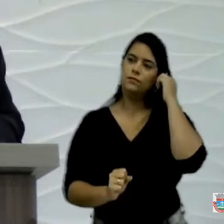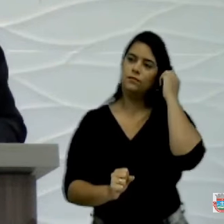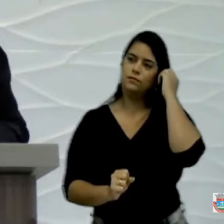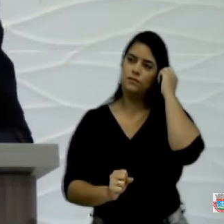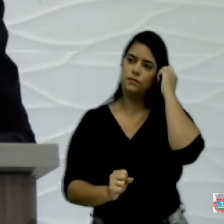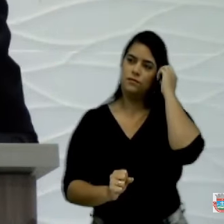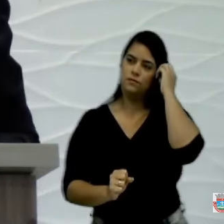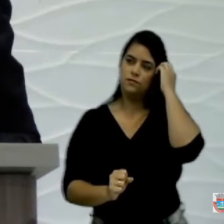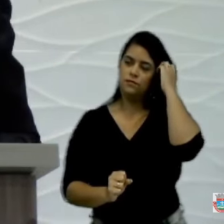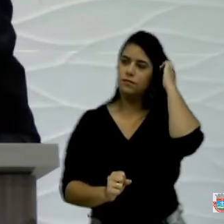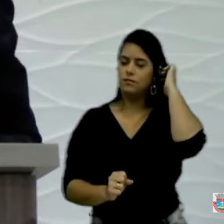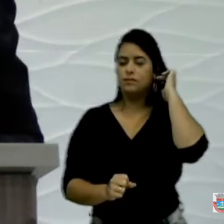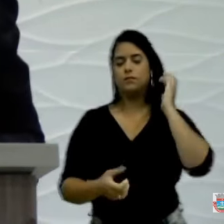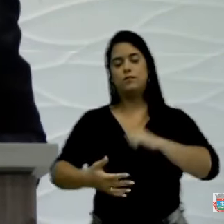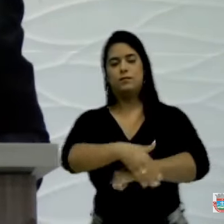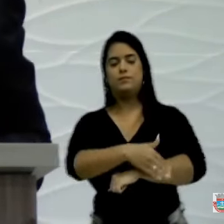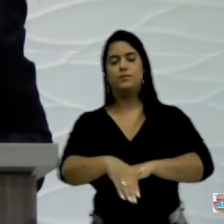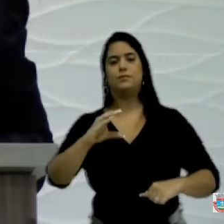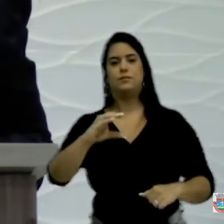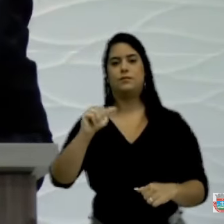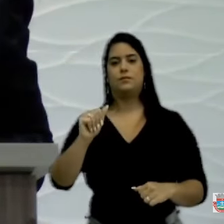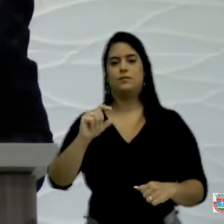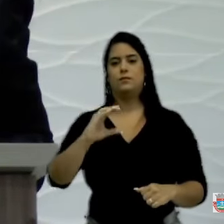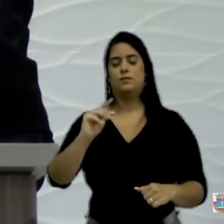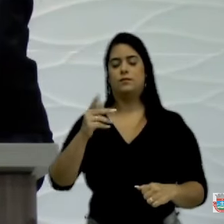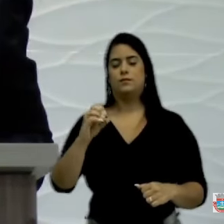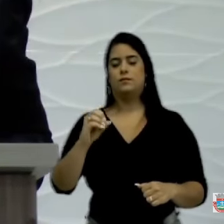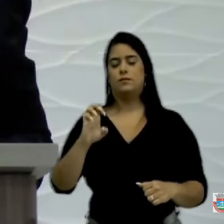Na rua Cachorinha fizeram de um lado, o outro estourou.